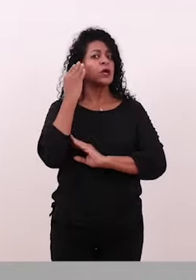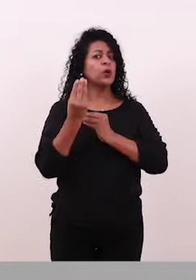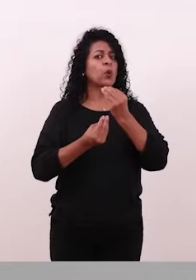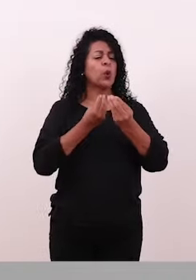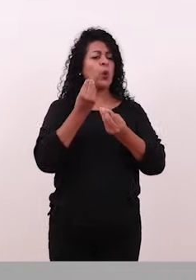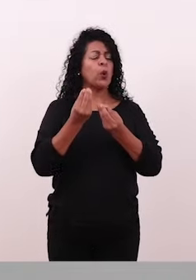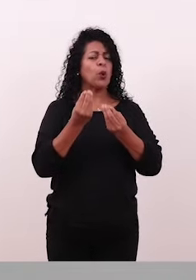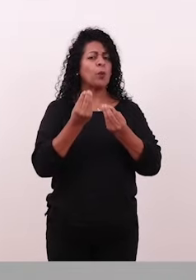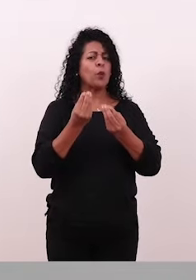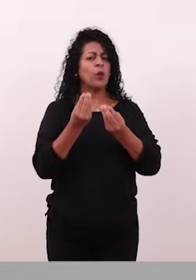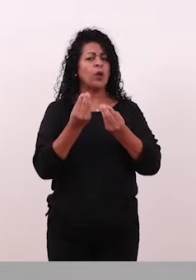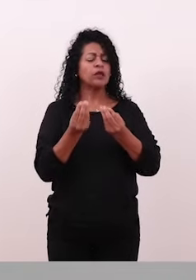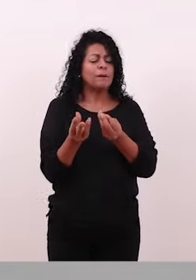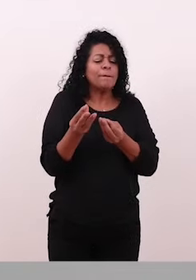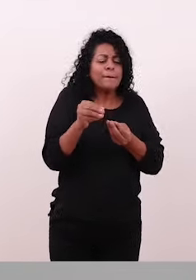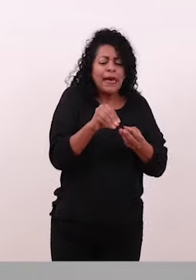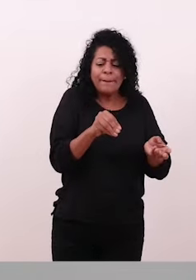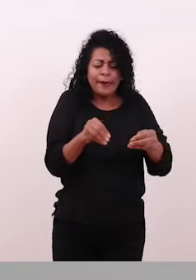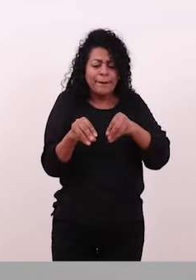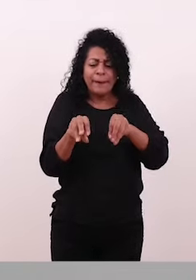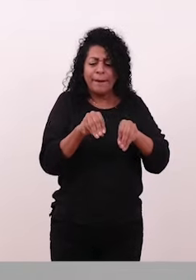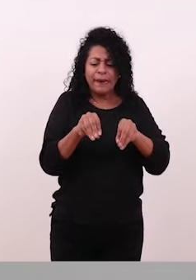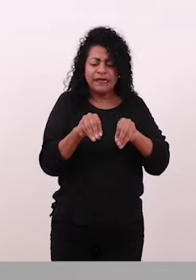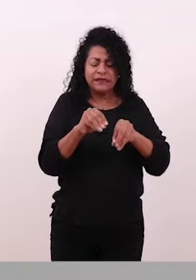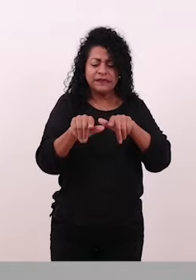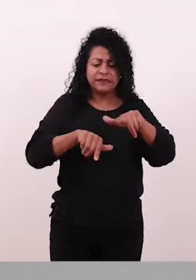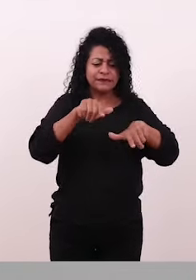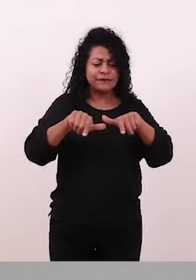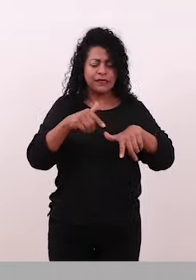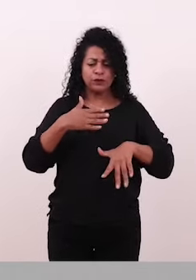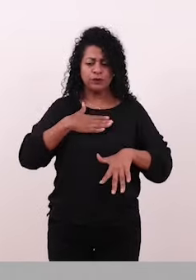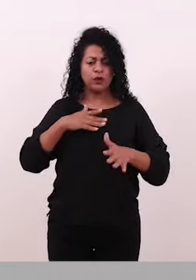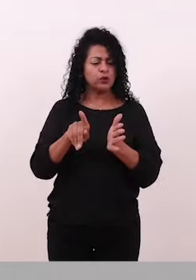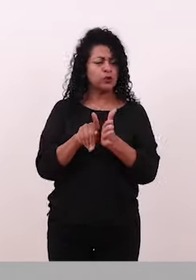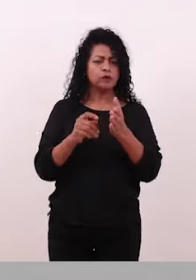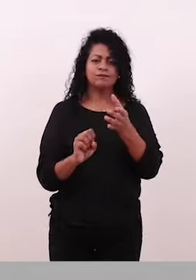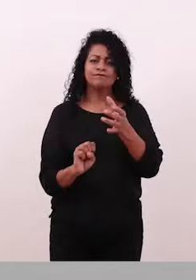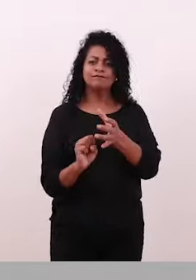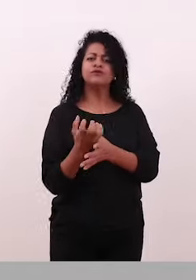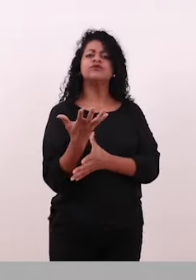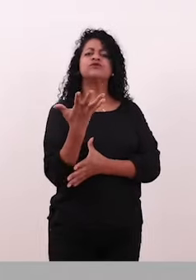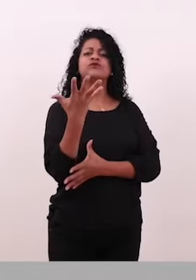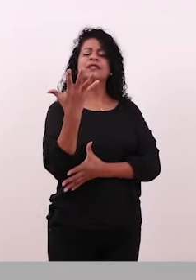entendendo como que se encaixavam as peças aqui para eu poder desenvolver meu trabalho.